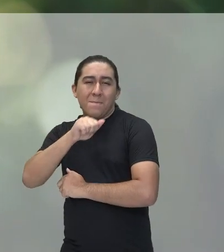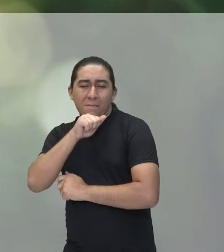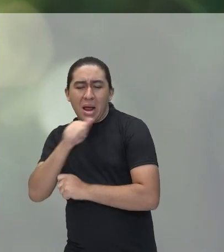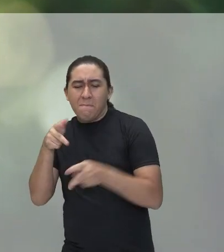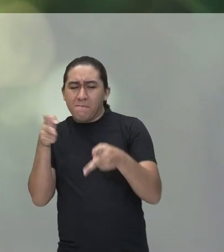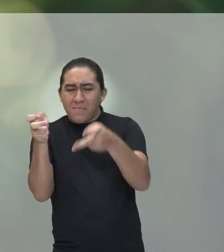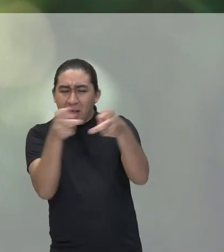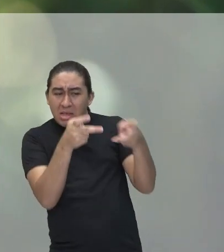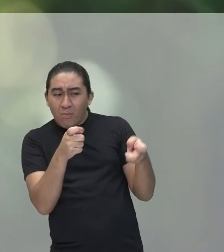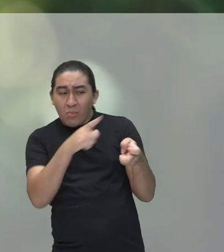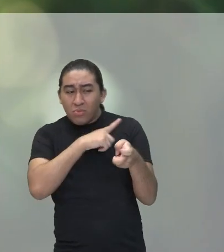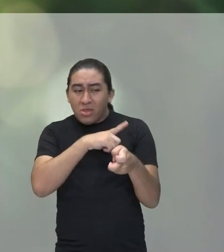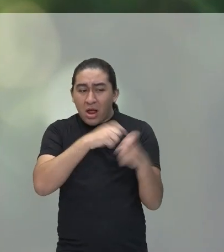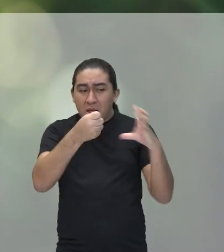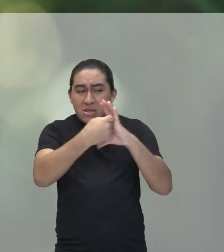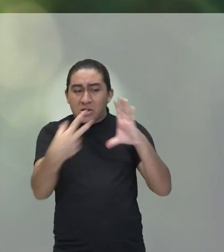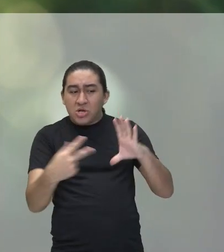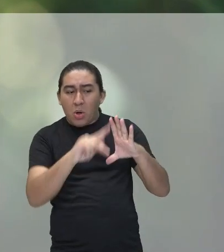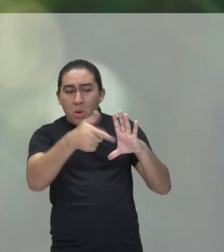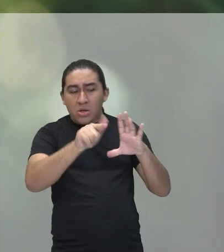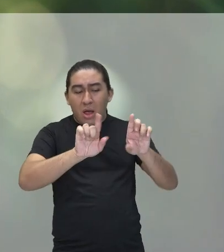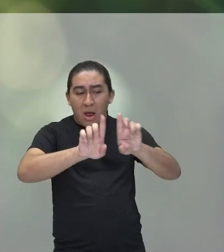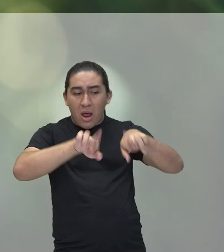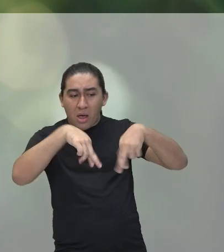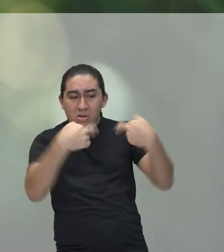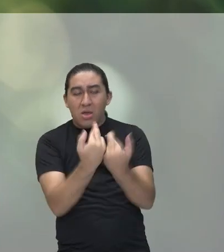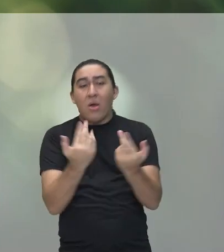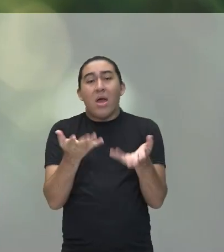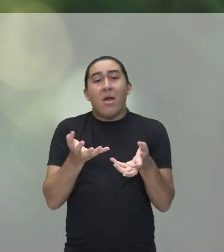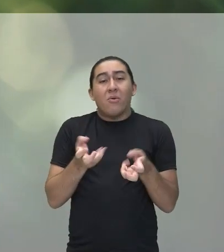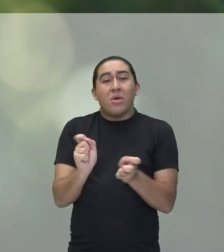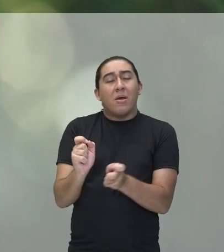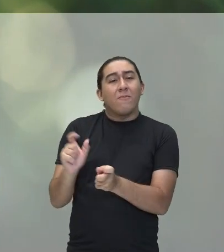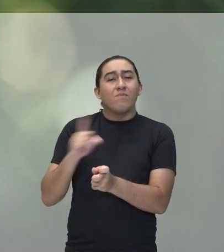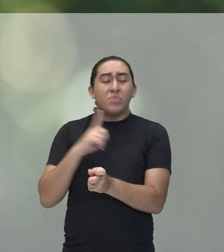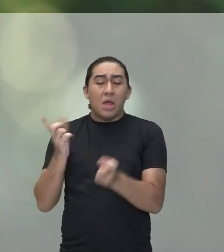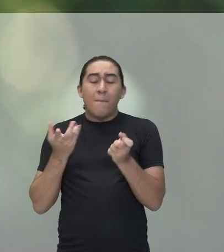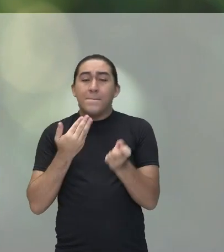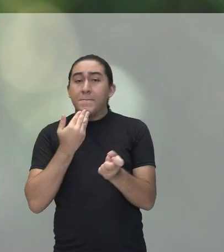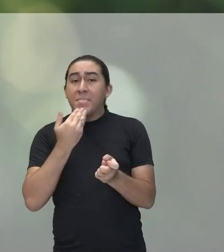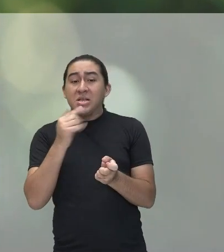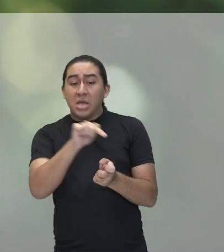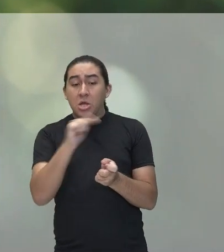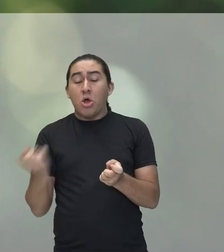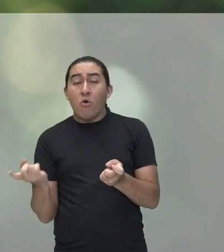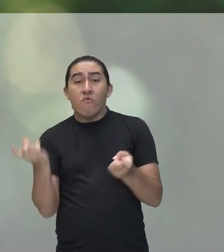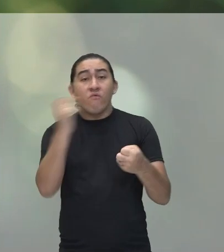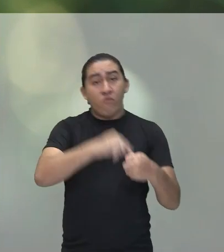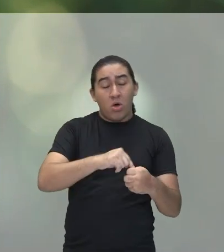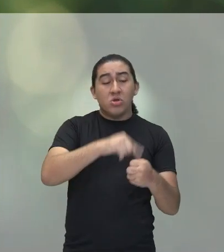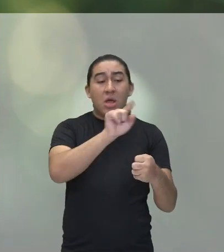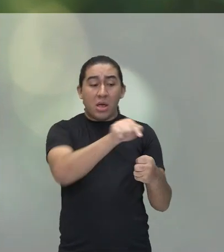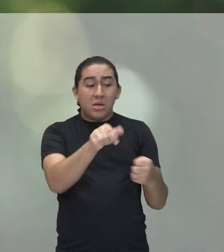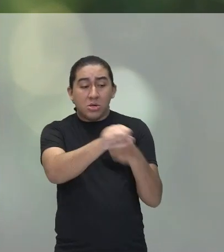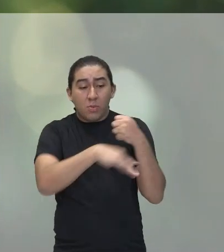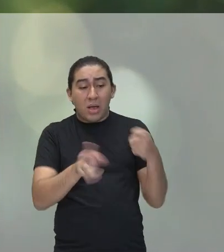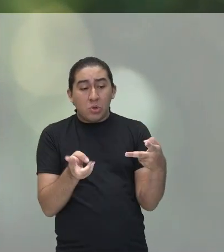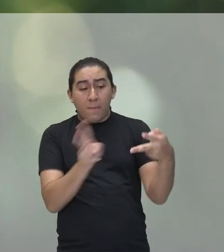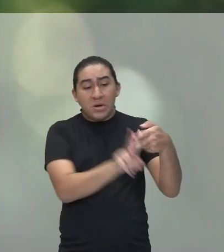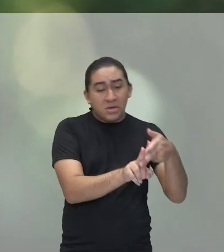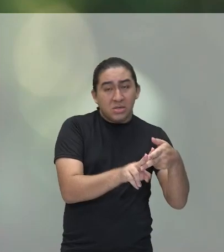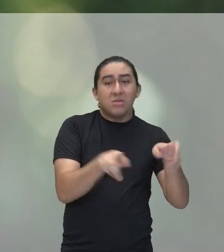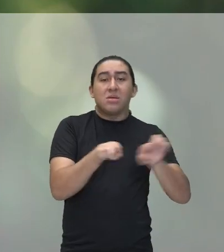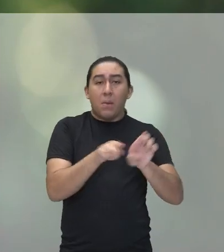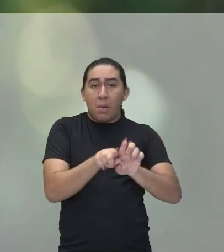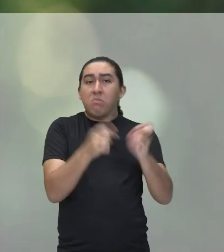tintas e os ornamentos do ritual, e então renega o filho, levando-o de volta à tribo timbira e pedindo que